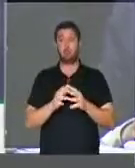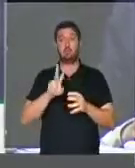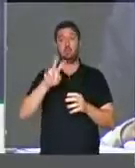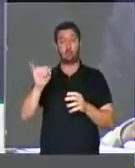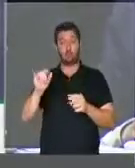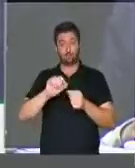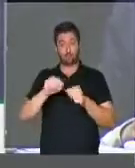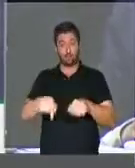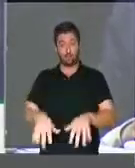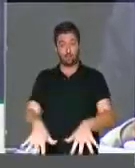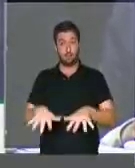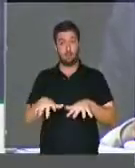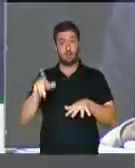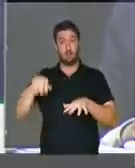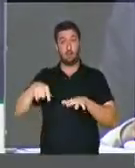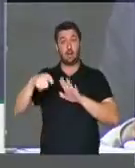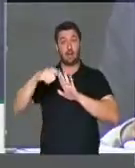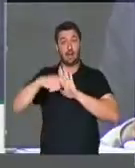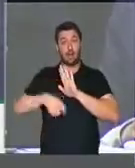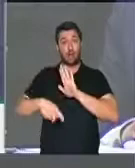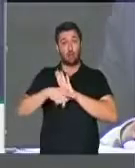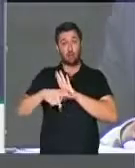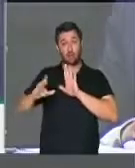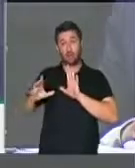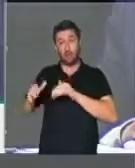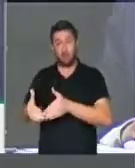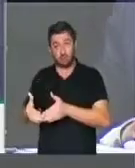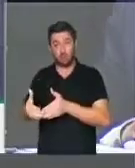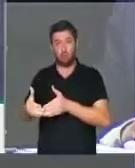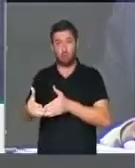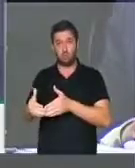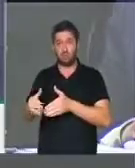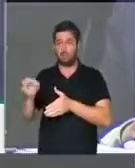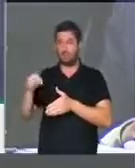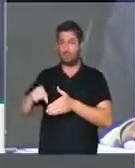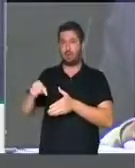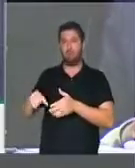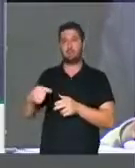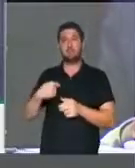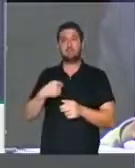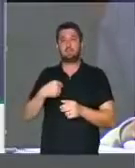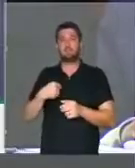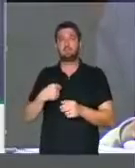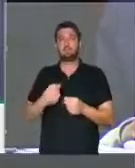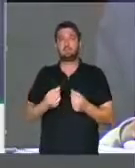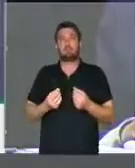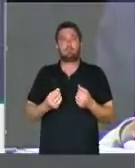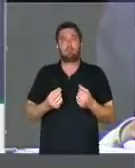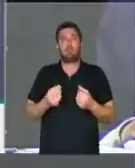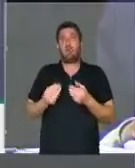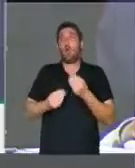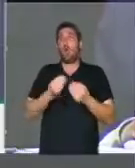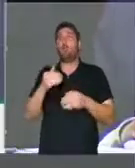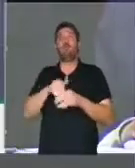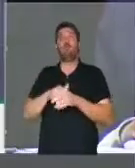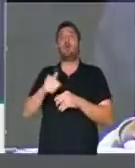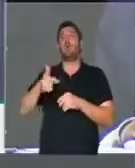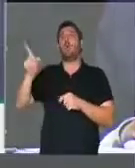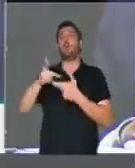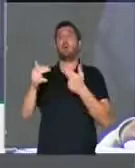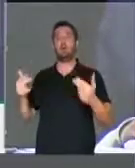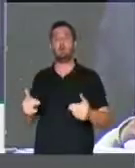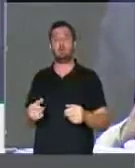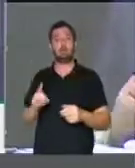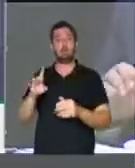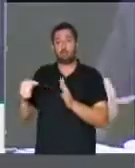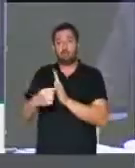submetido ao plenário é o parecer da comissão então eu não tinha não tenho como votar outra coisa que não seja